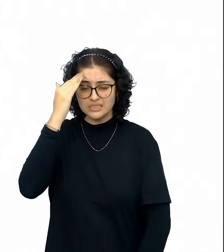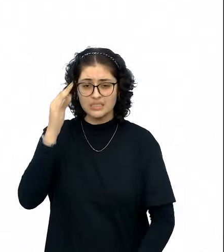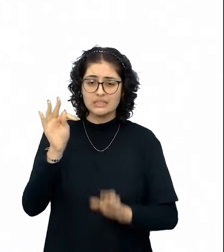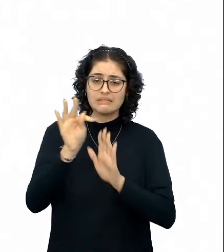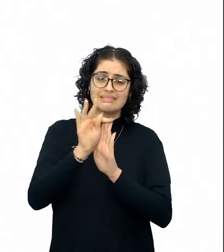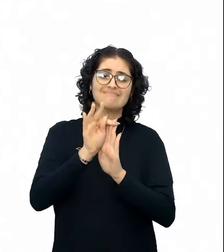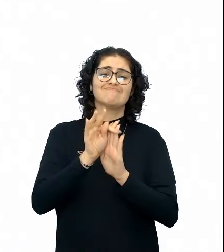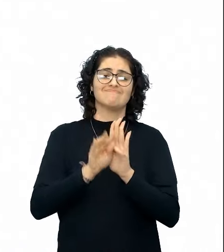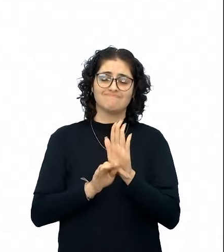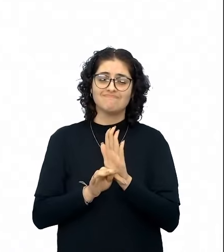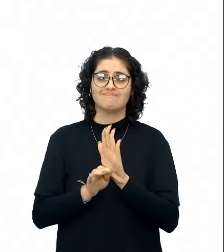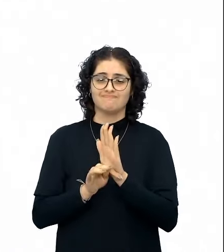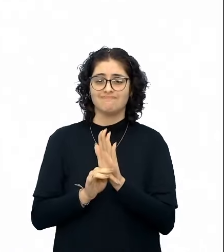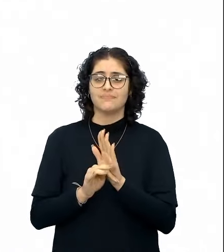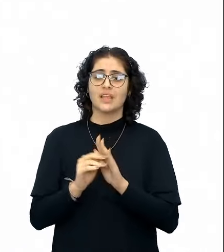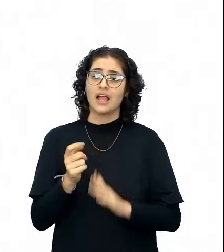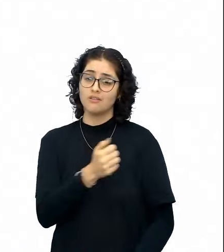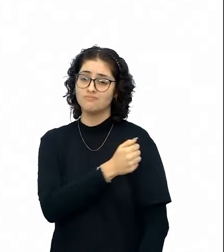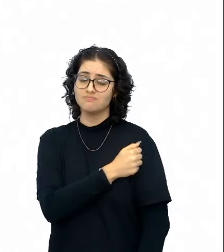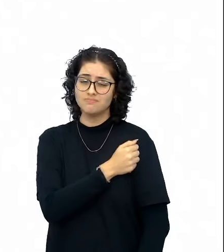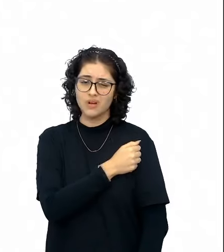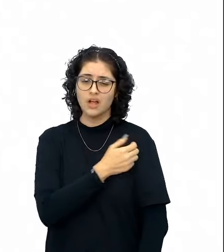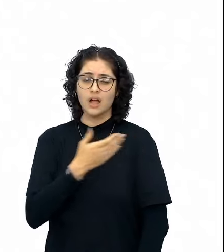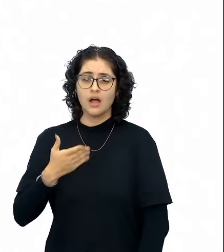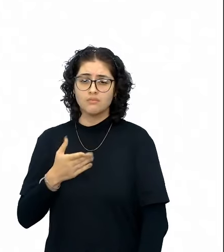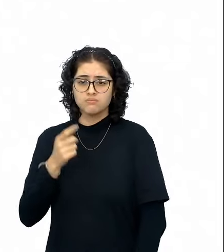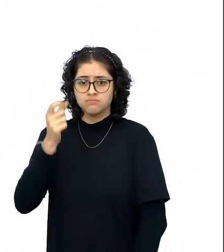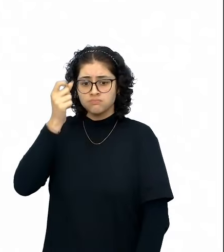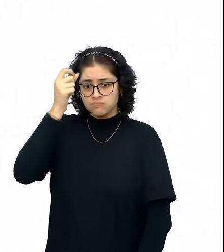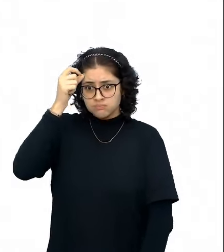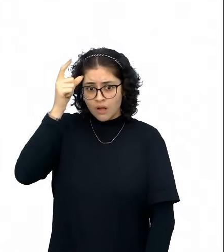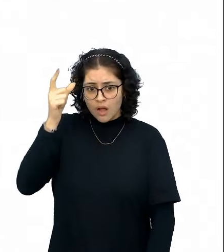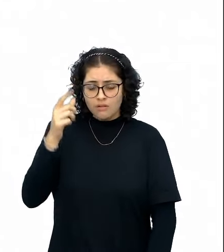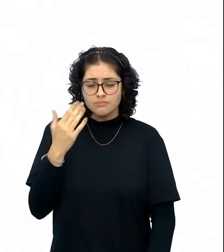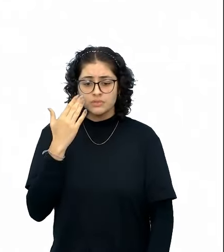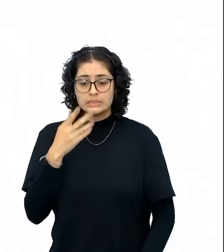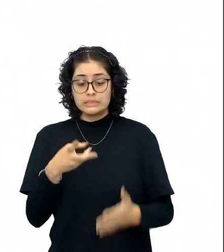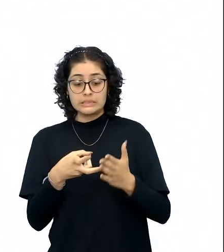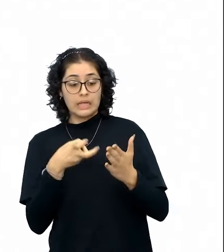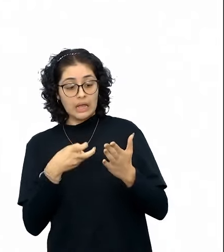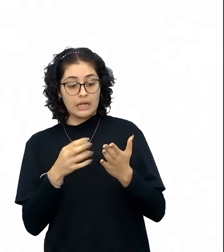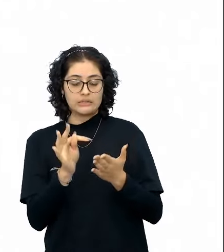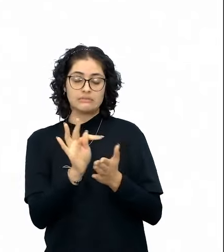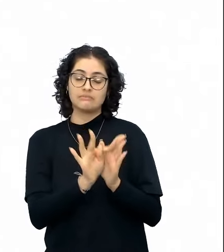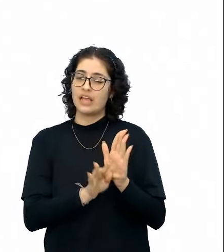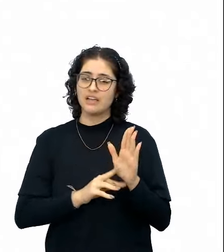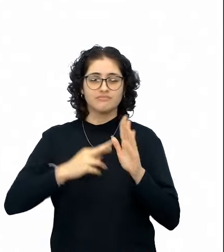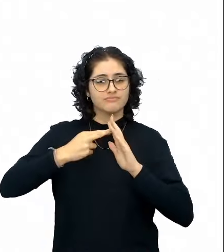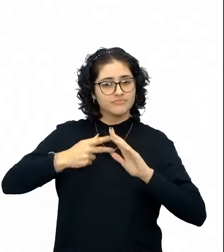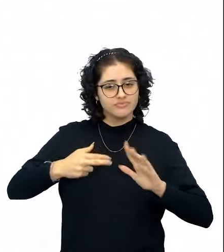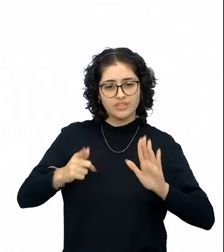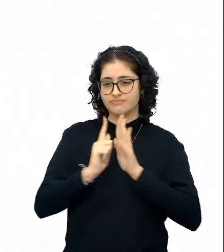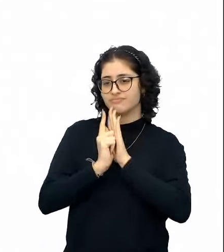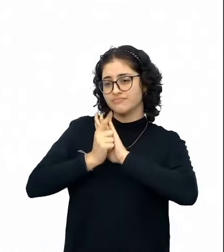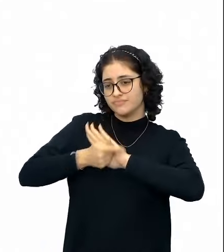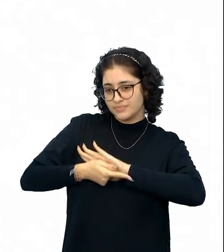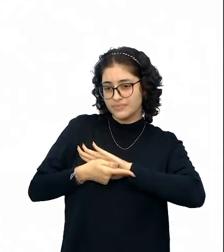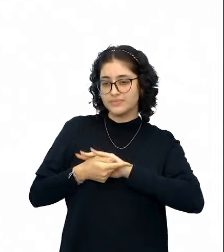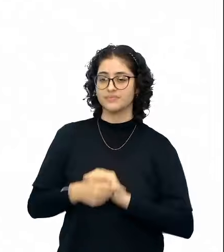sejam alunos que tenham maior capacidade de interpretação de textos de diferentes gêneros